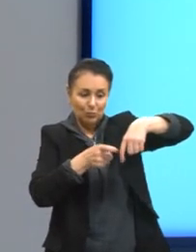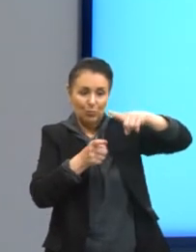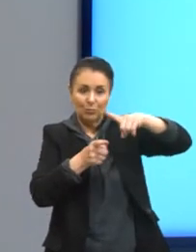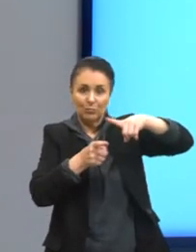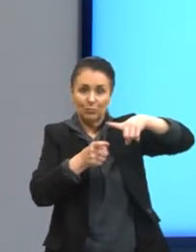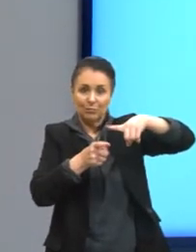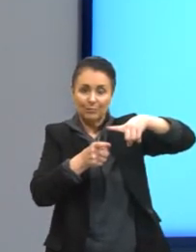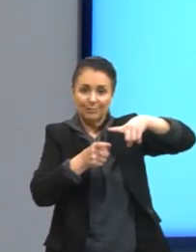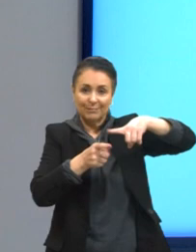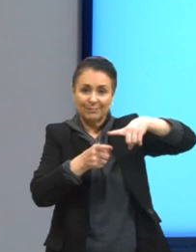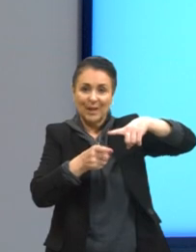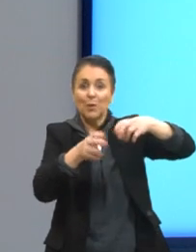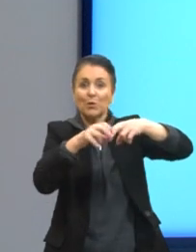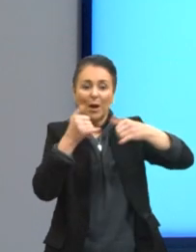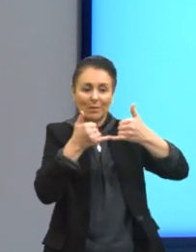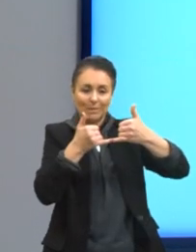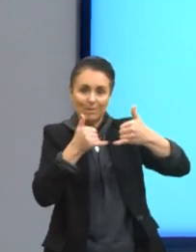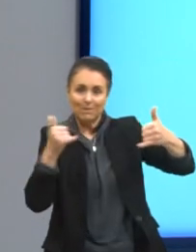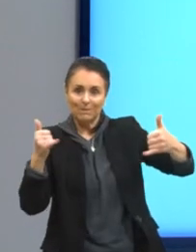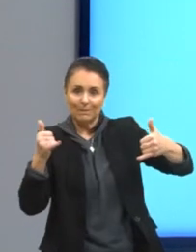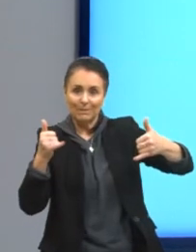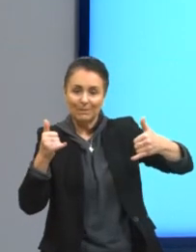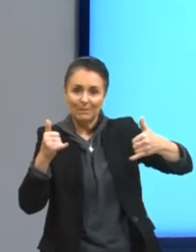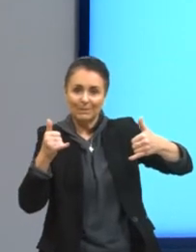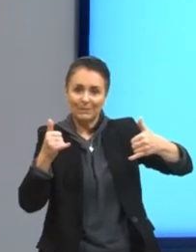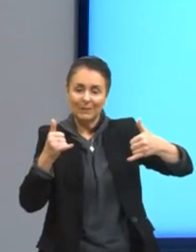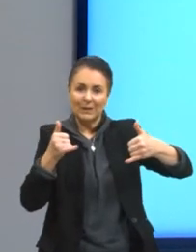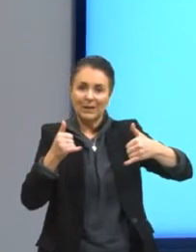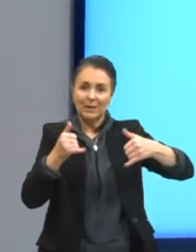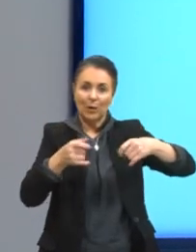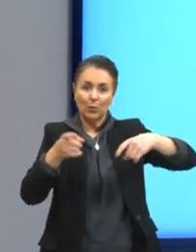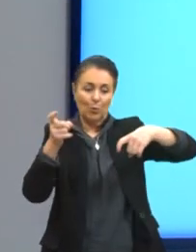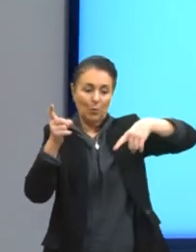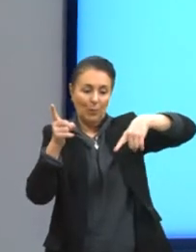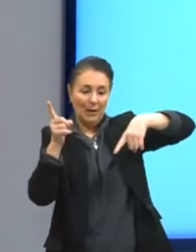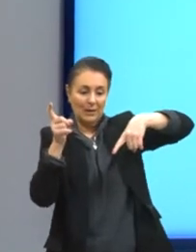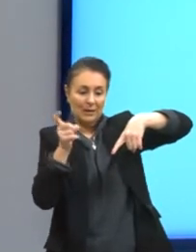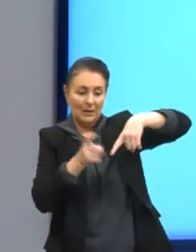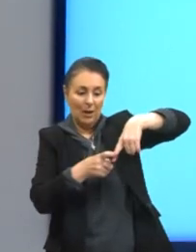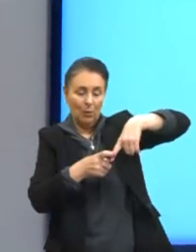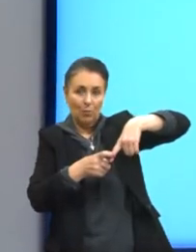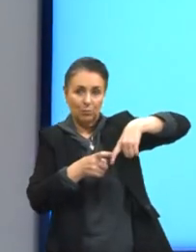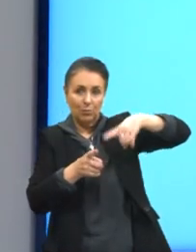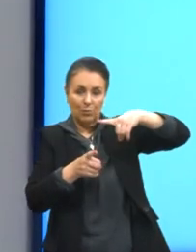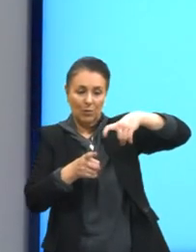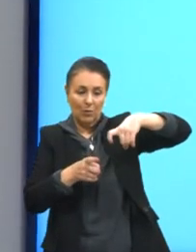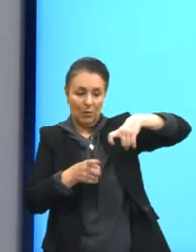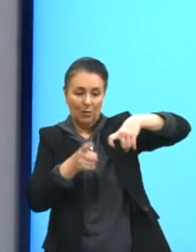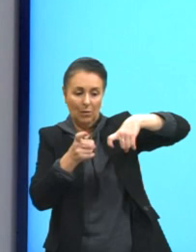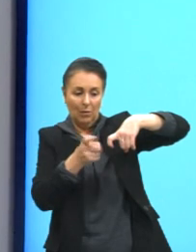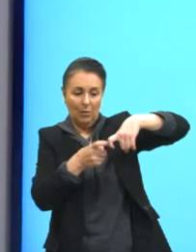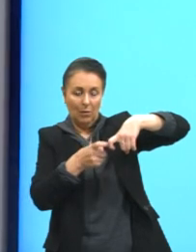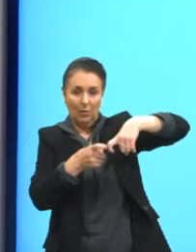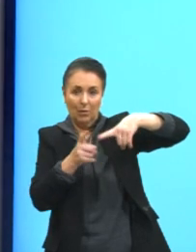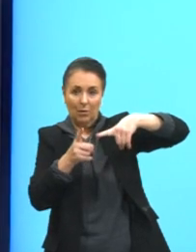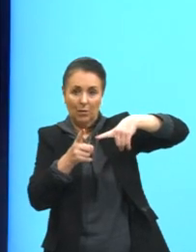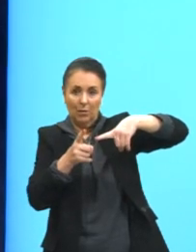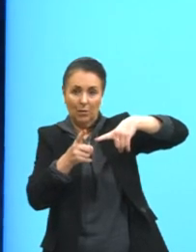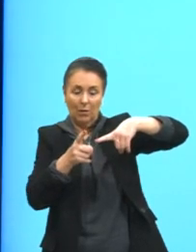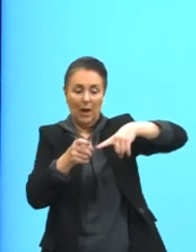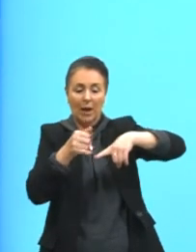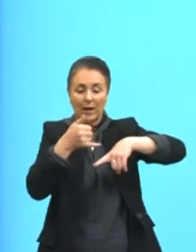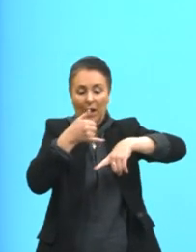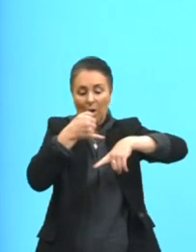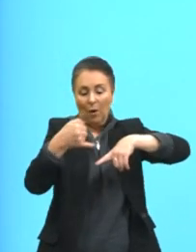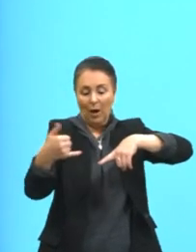então ó vem aqui o martelinho estimula vem o neurônio leva a informação